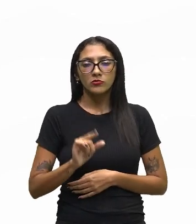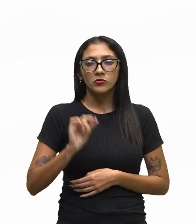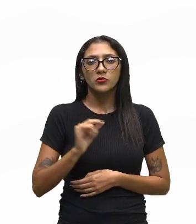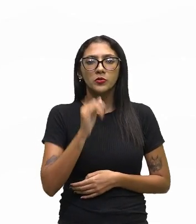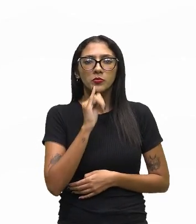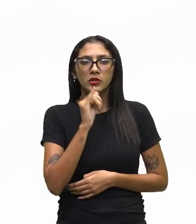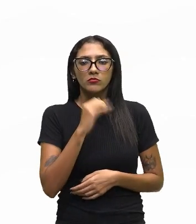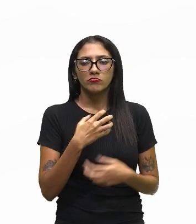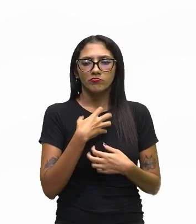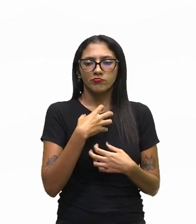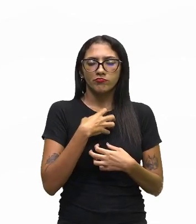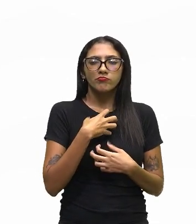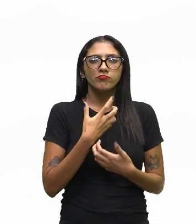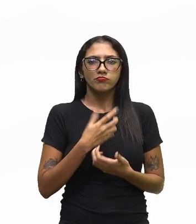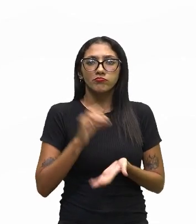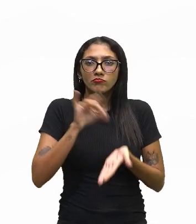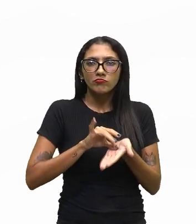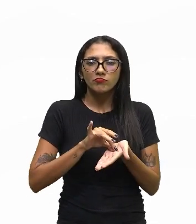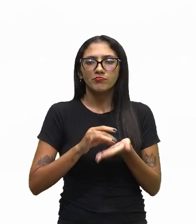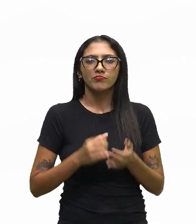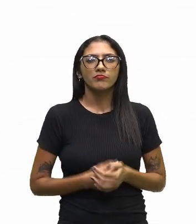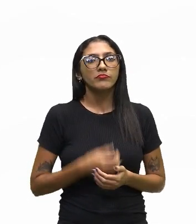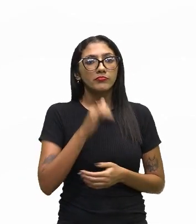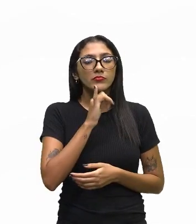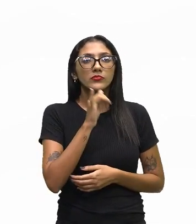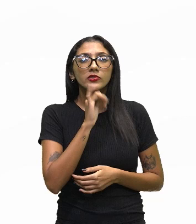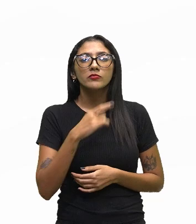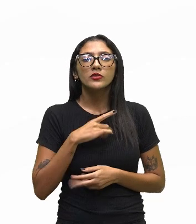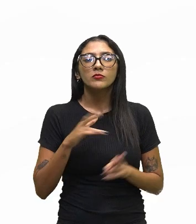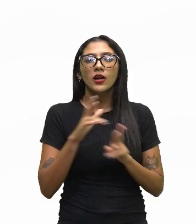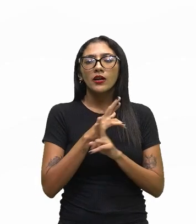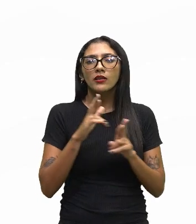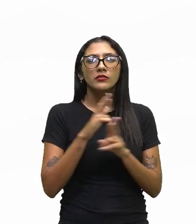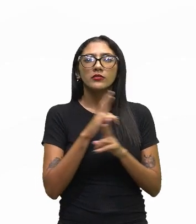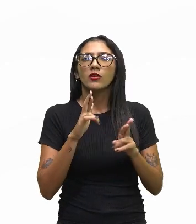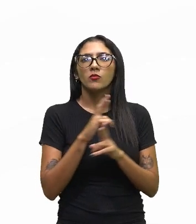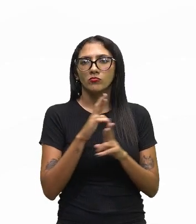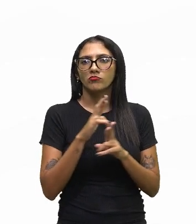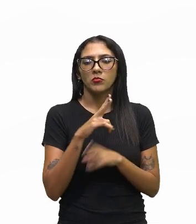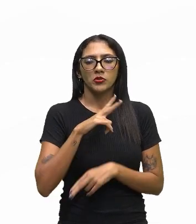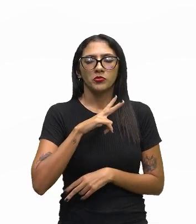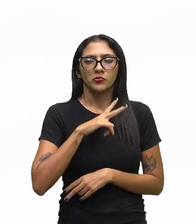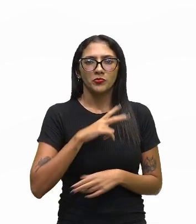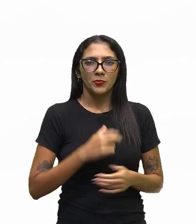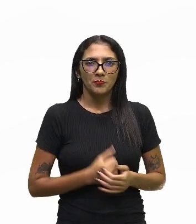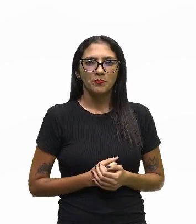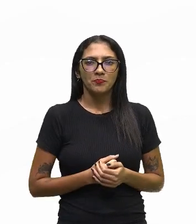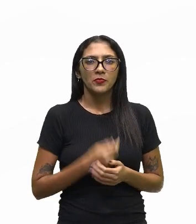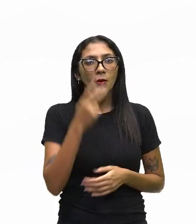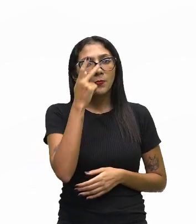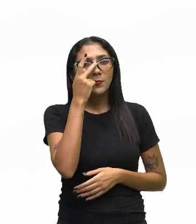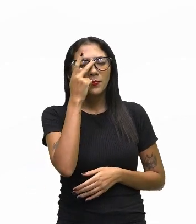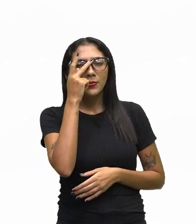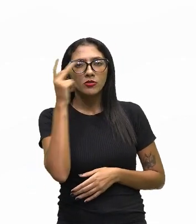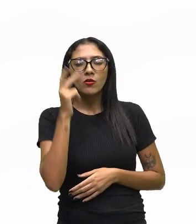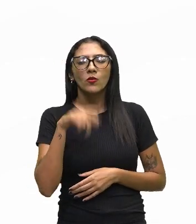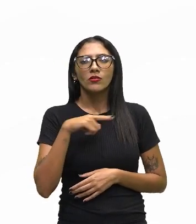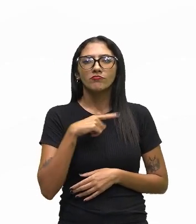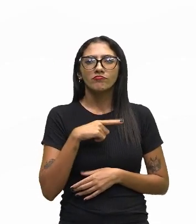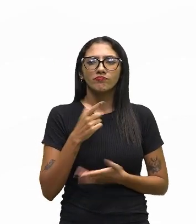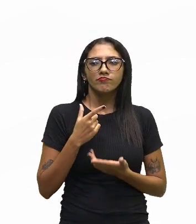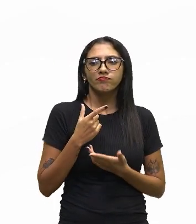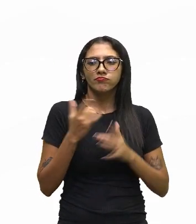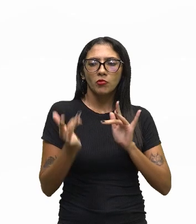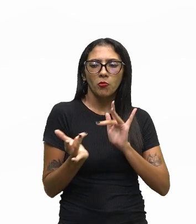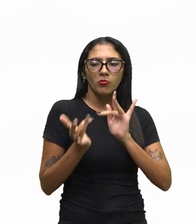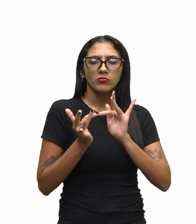de pertencimento, ou seja, representatividade da pessoa. A pessoa se identifica ali com aquele ativo,